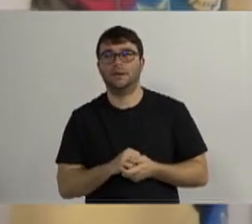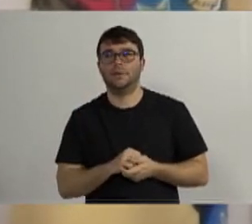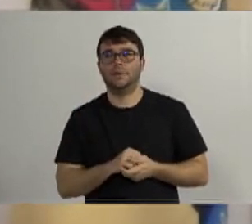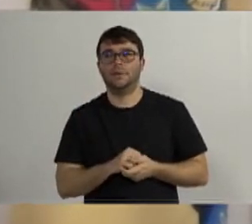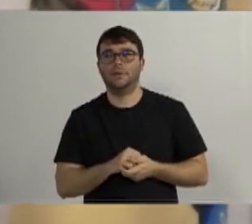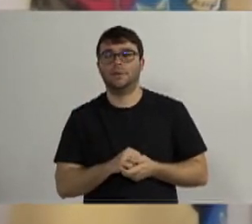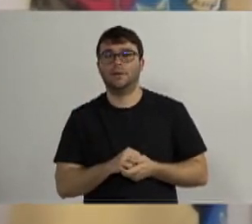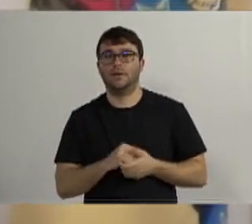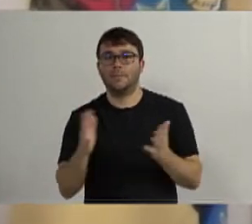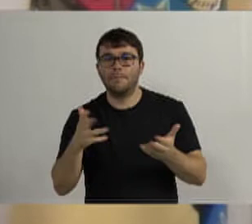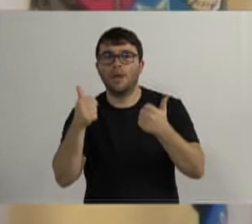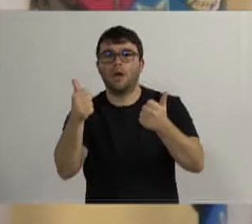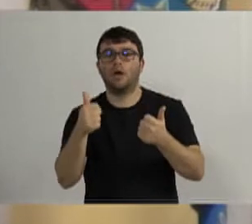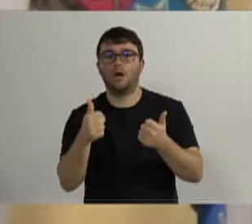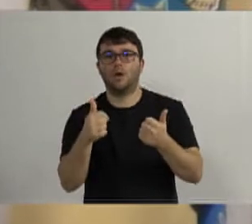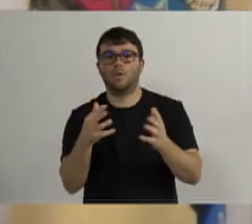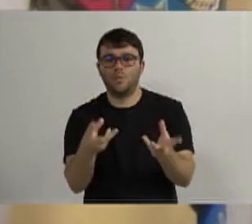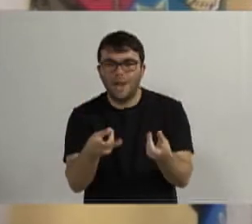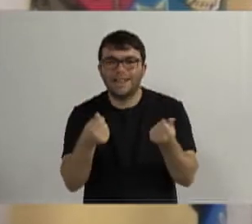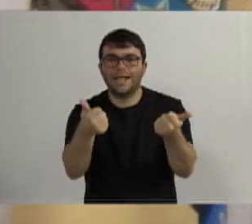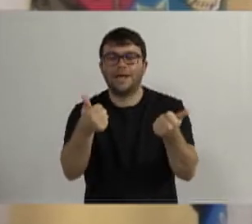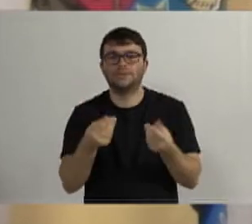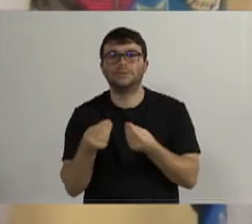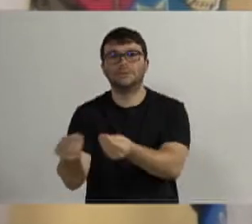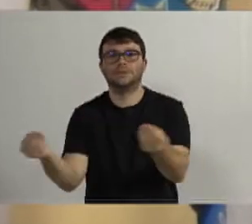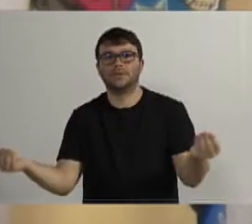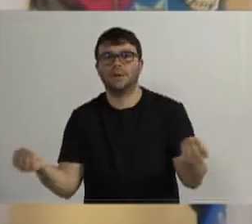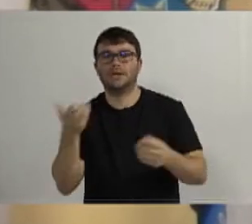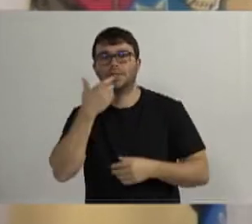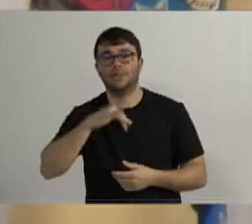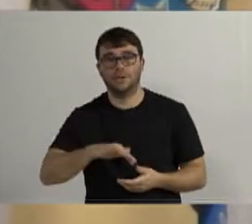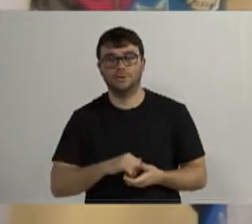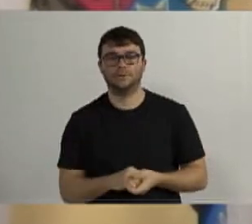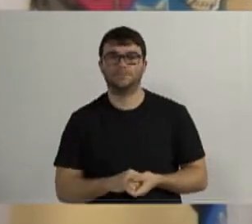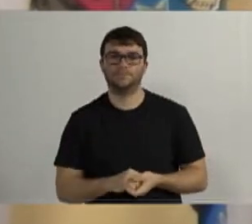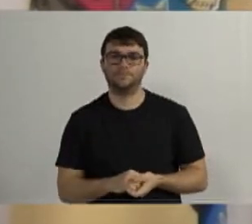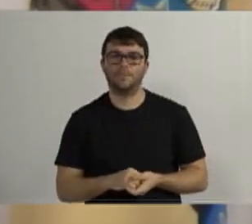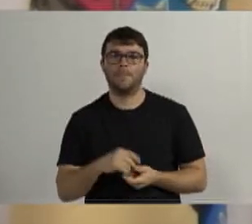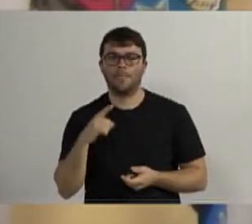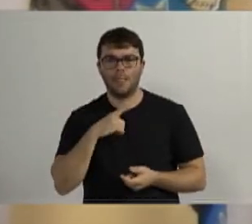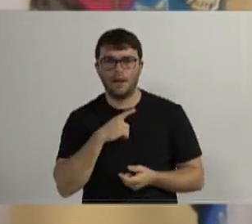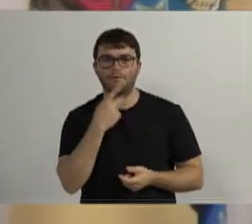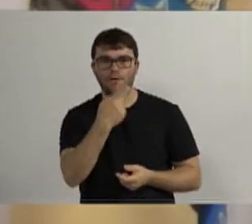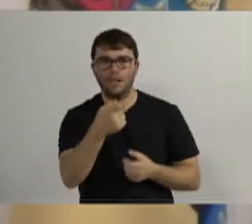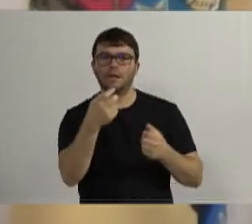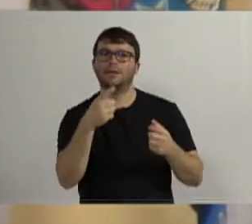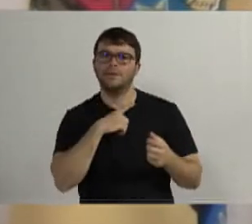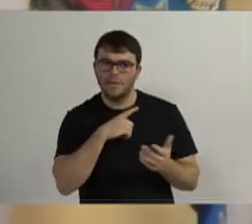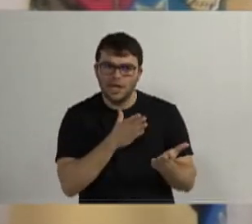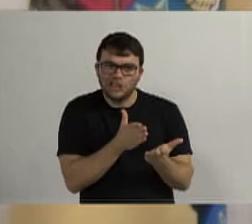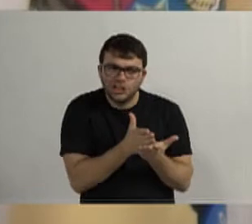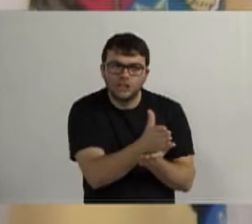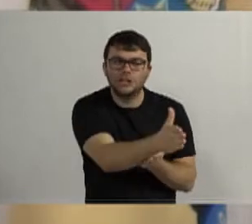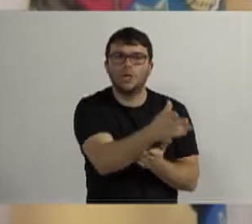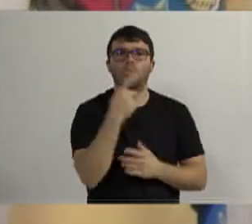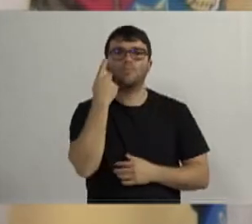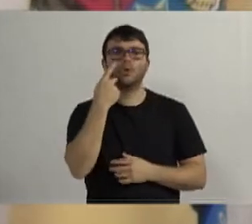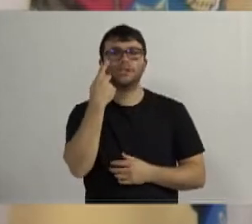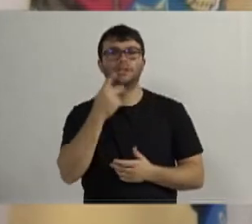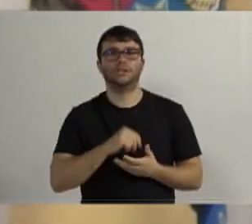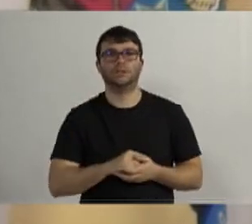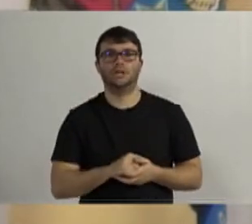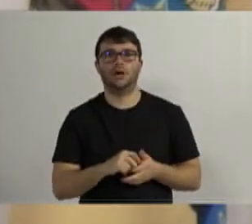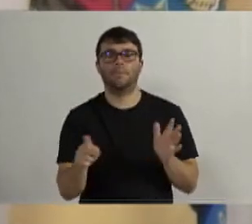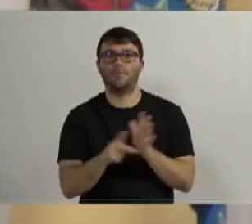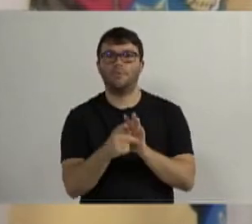um de boa qualidade a alimentação para as crianças dizer que tem uma decisão política por conta dos